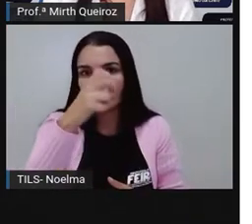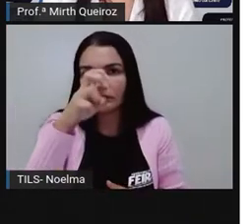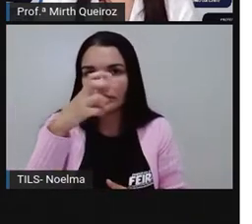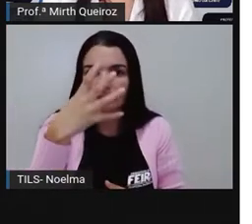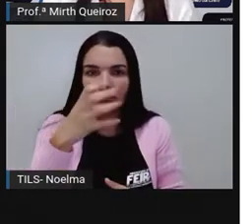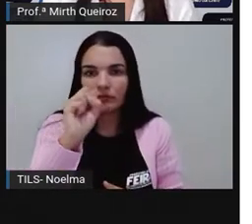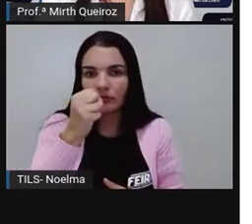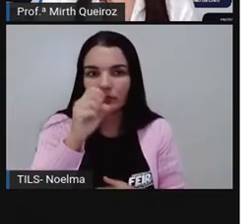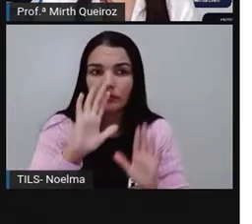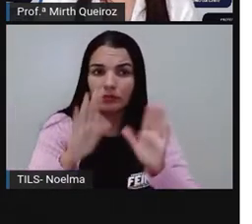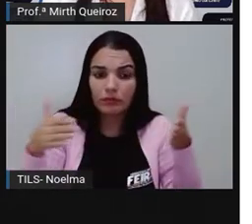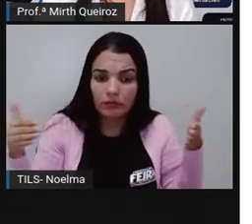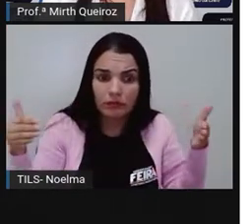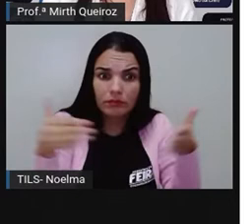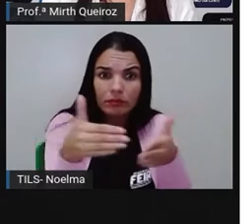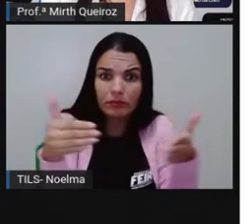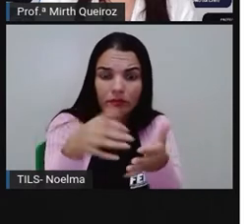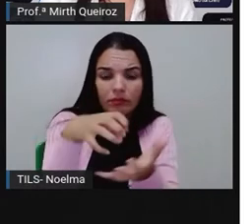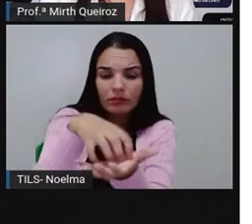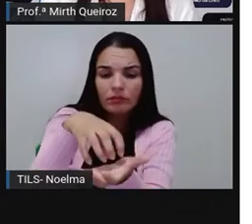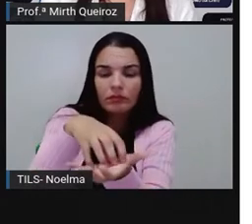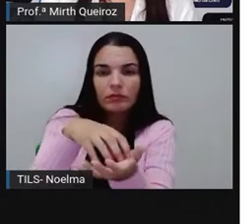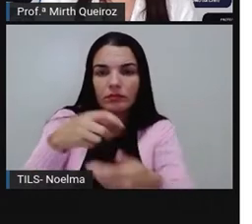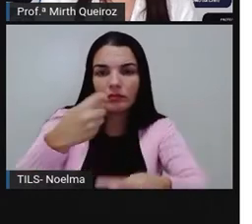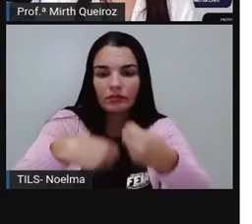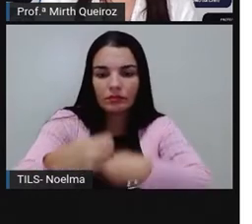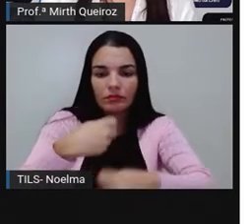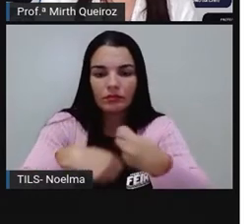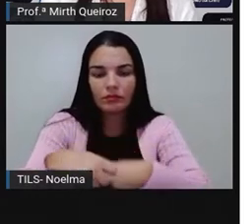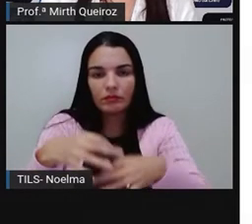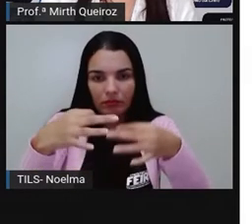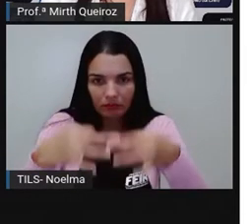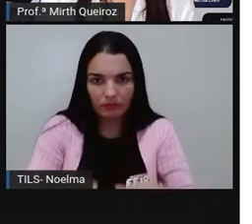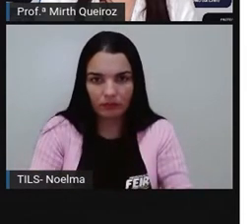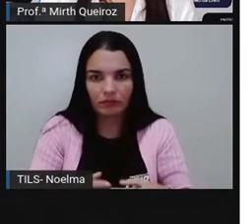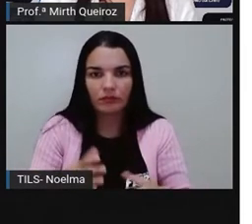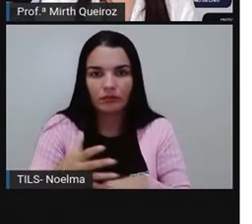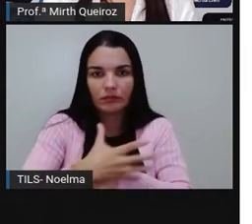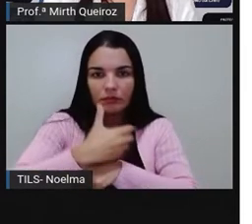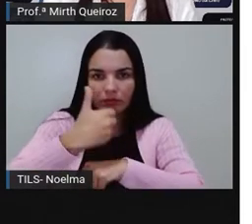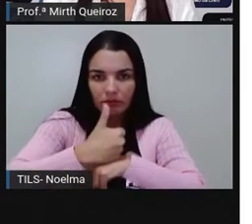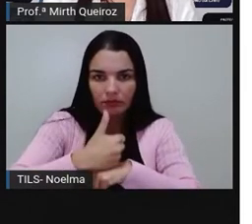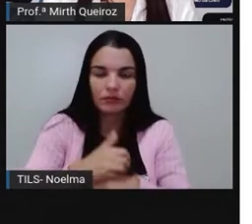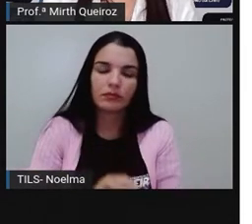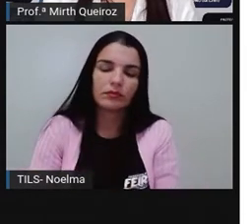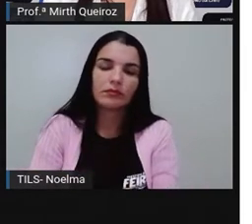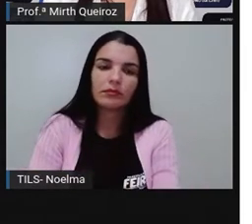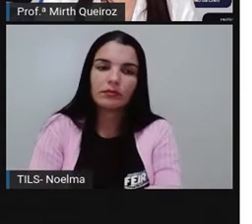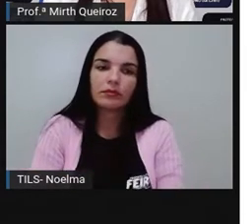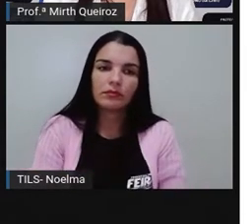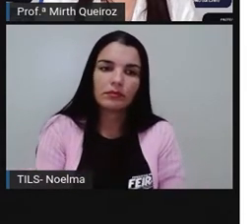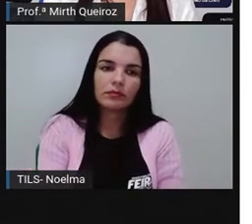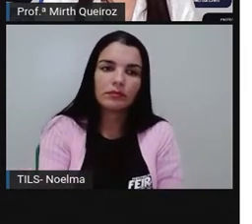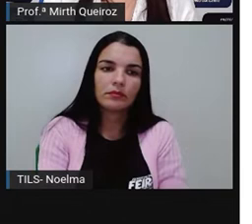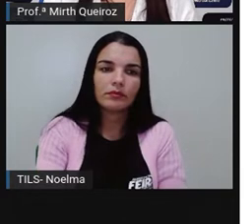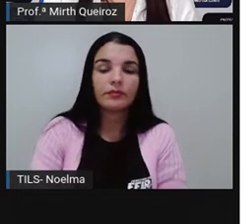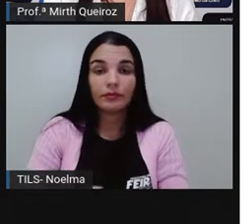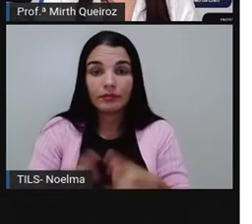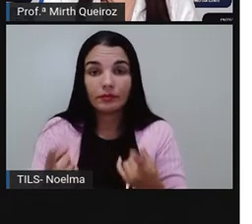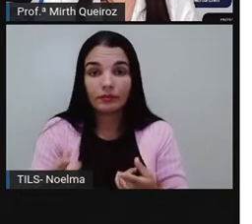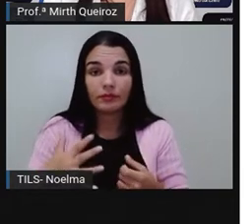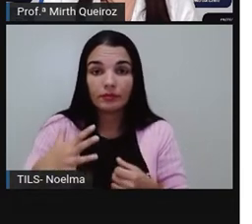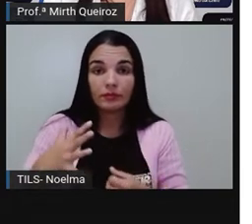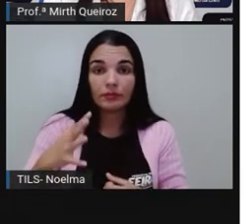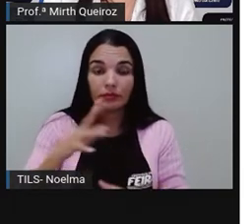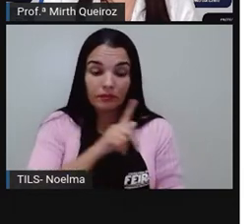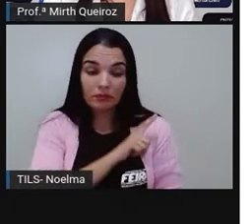já com esse objetivo de centralizar essa administração aí da colônia. O governo geral, ele foi criado por